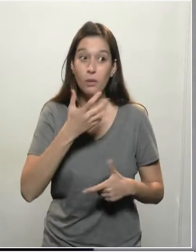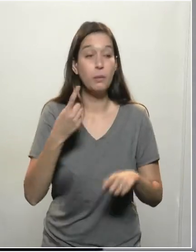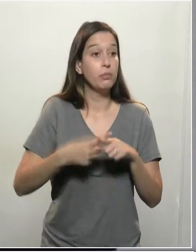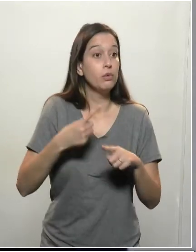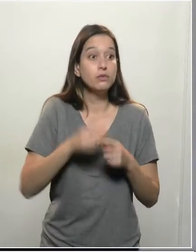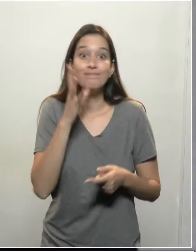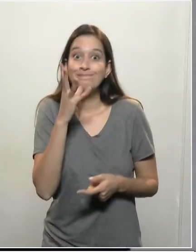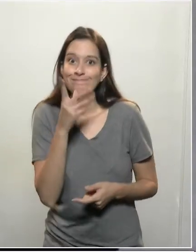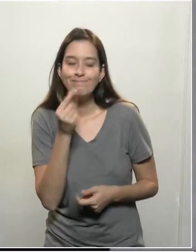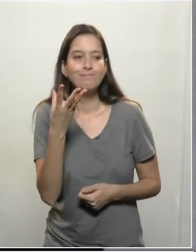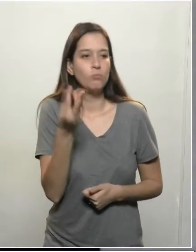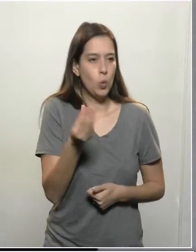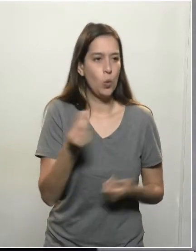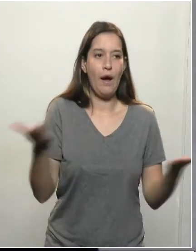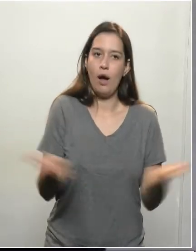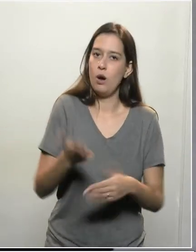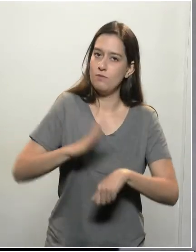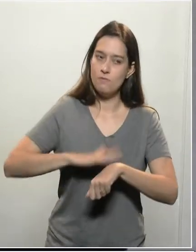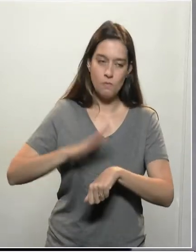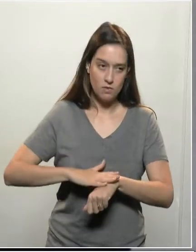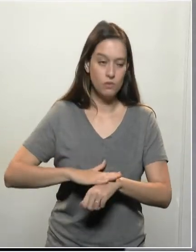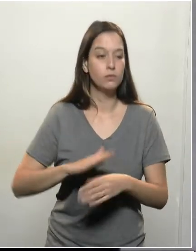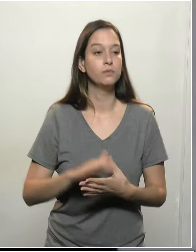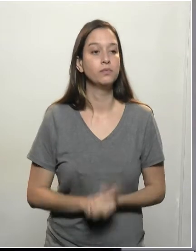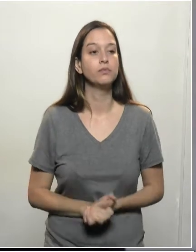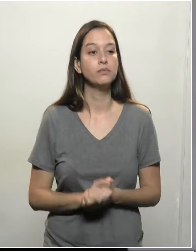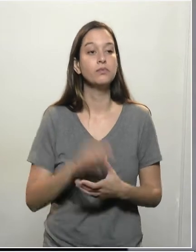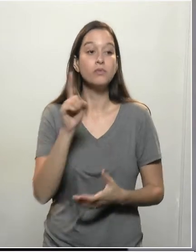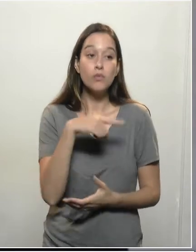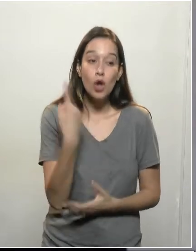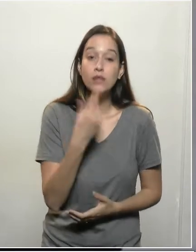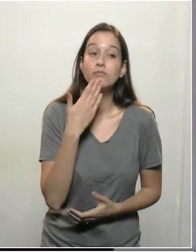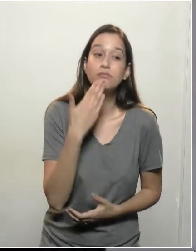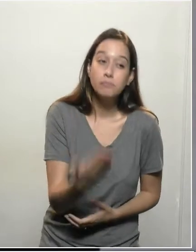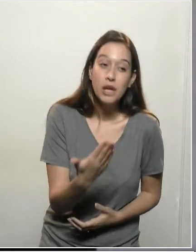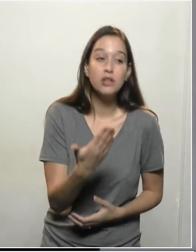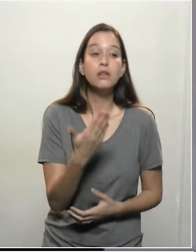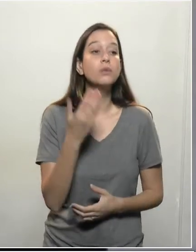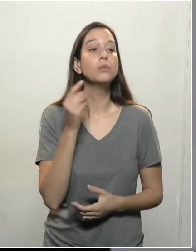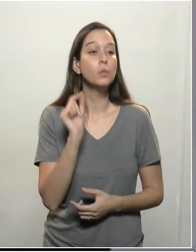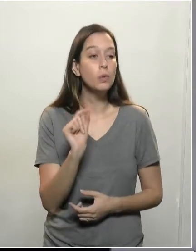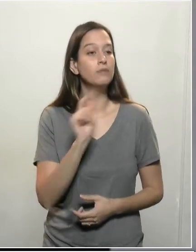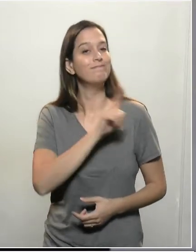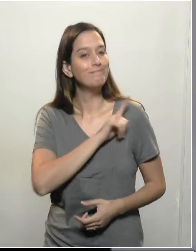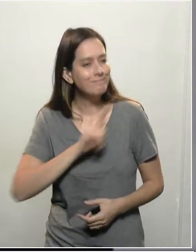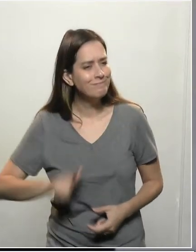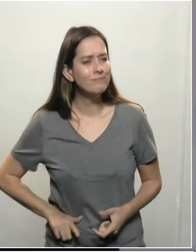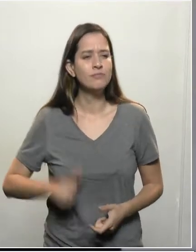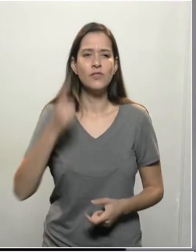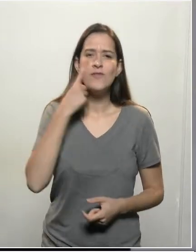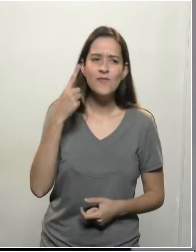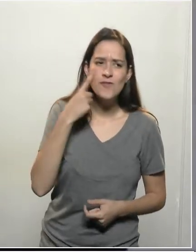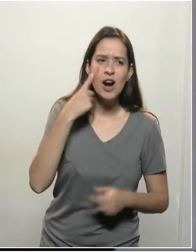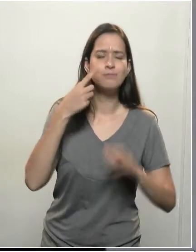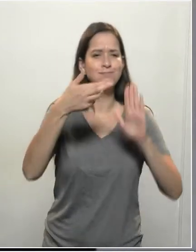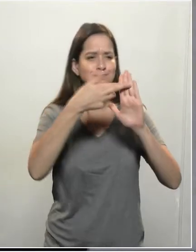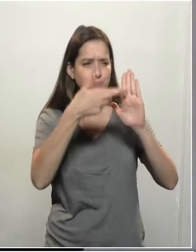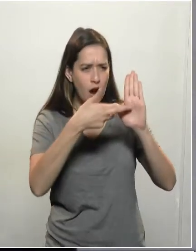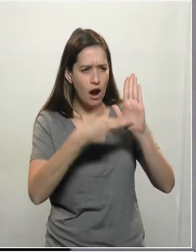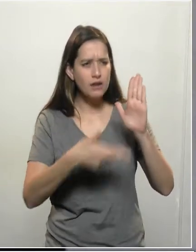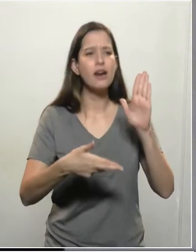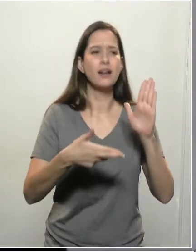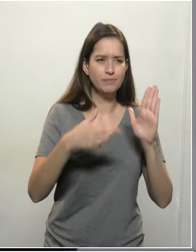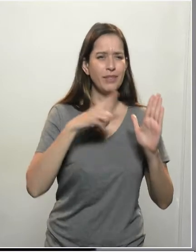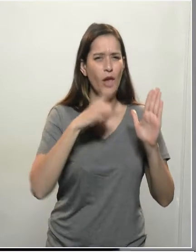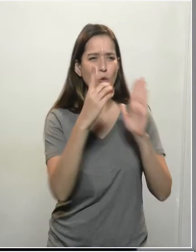A nossa cobrança é num tom colaborativo. O governo precisa centrar força, rever as regras burocráticas, rever o excesso de